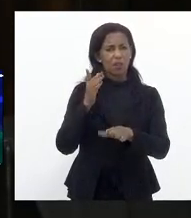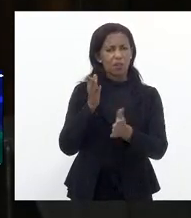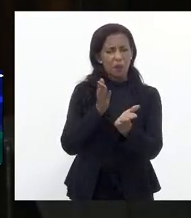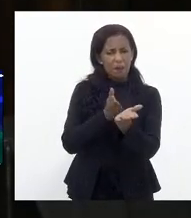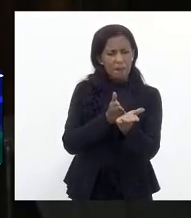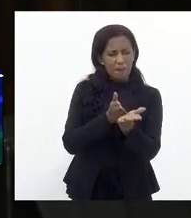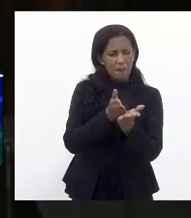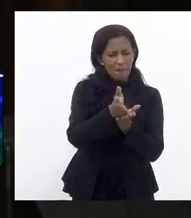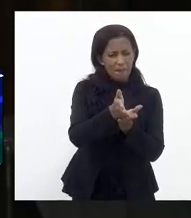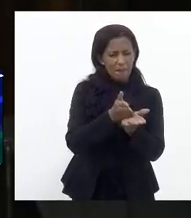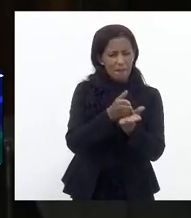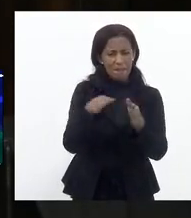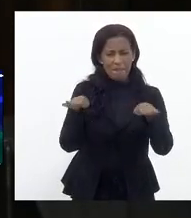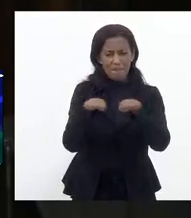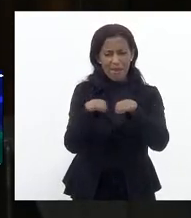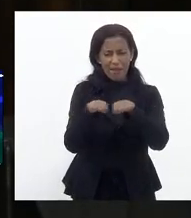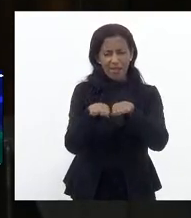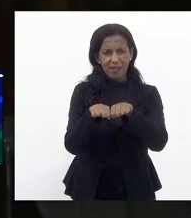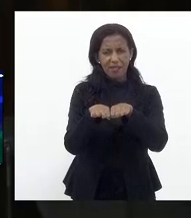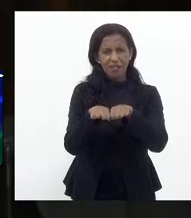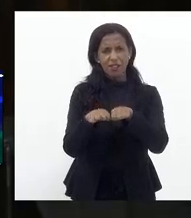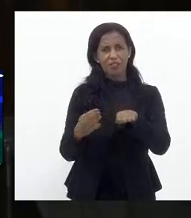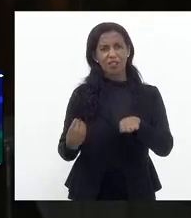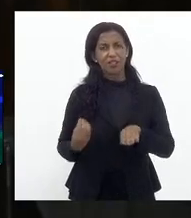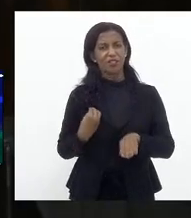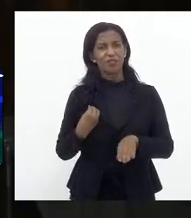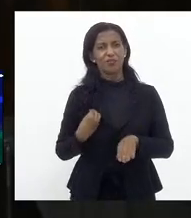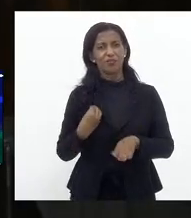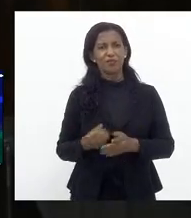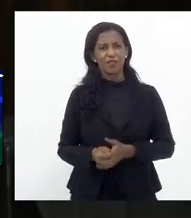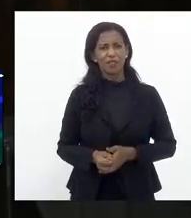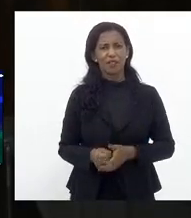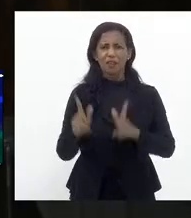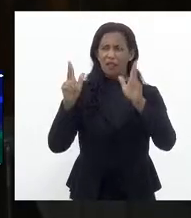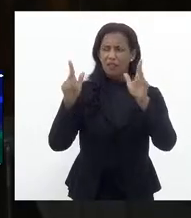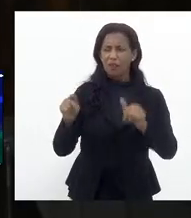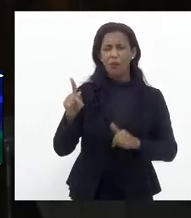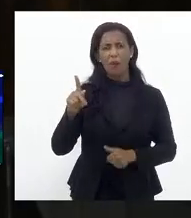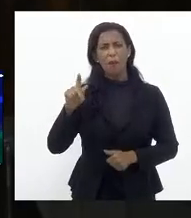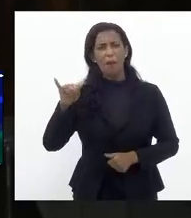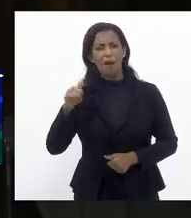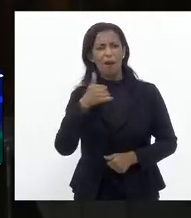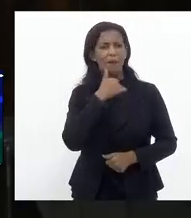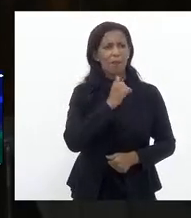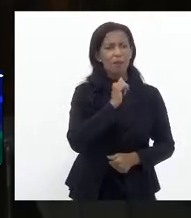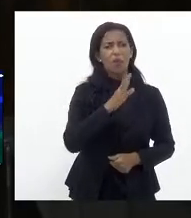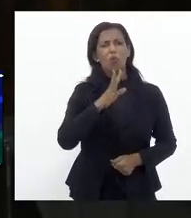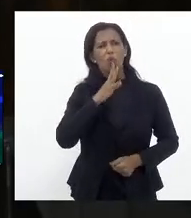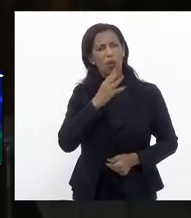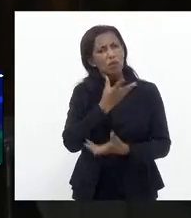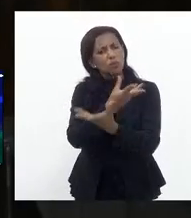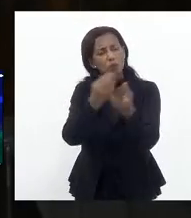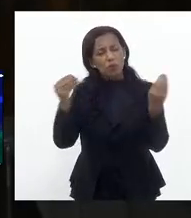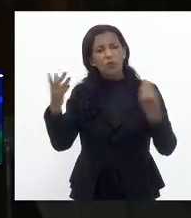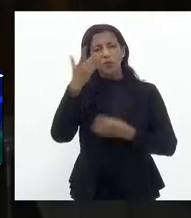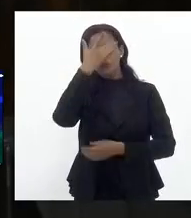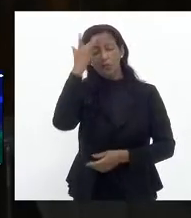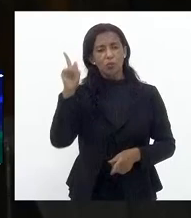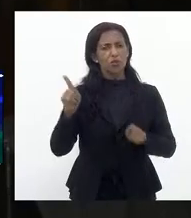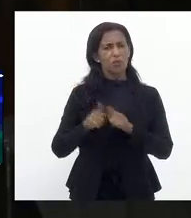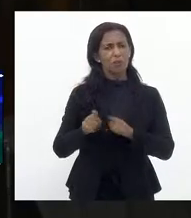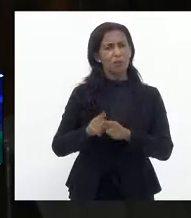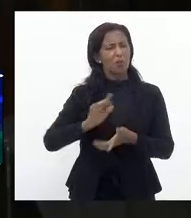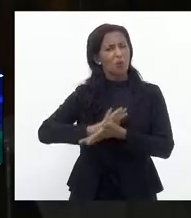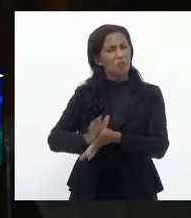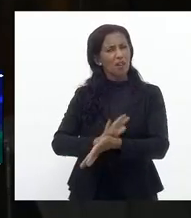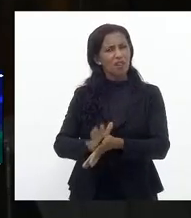Meta de vida. Assim como eles, meus pais, conheço milhares de servidores. E é uma